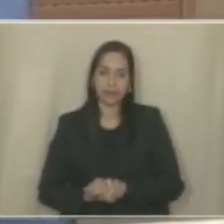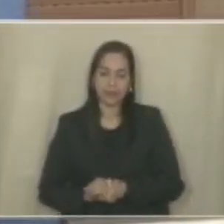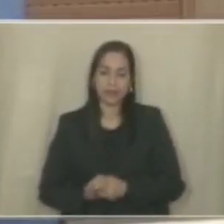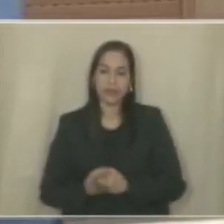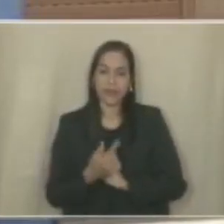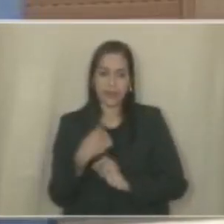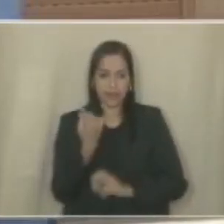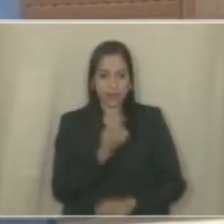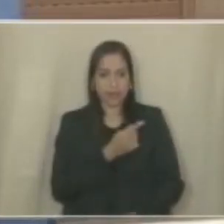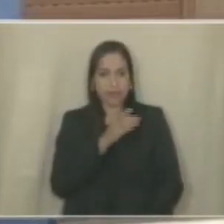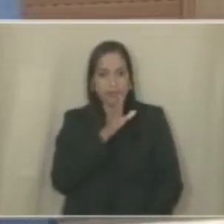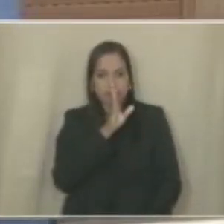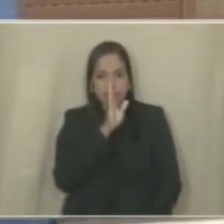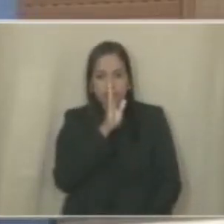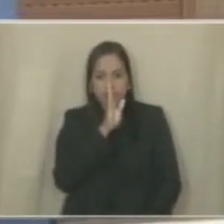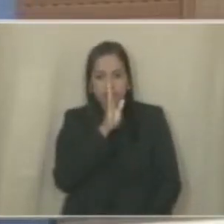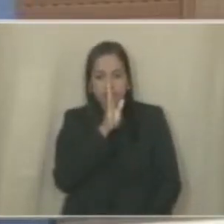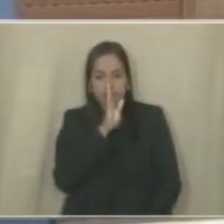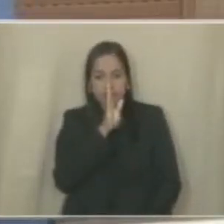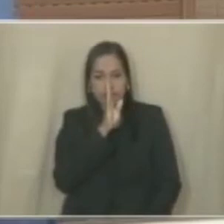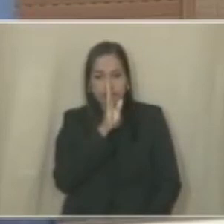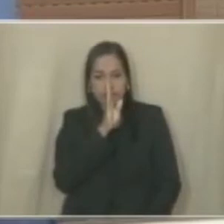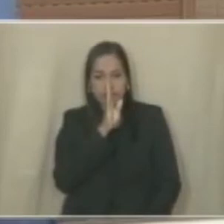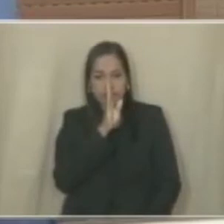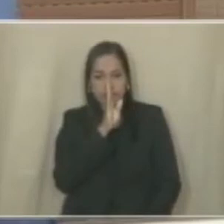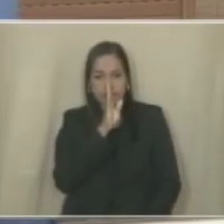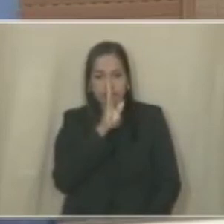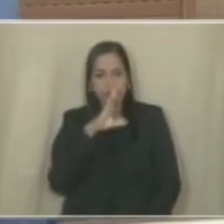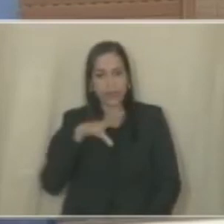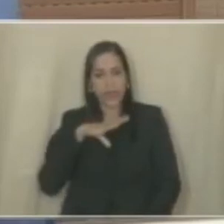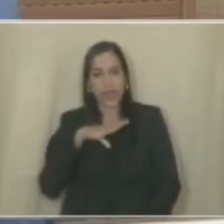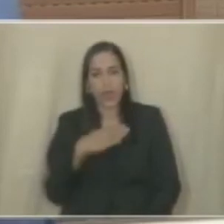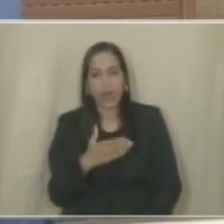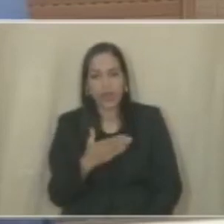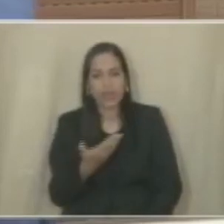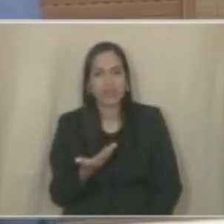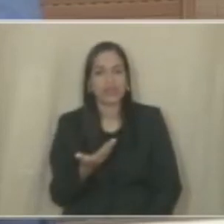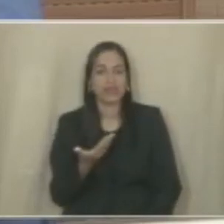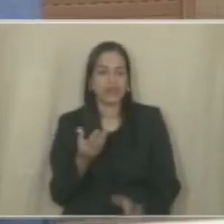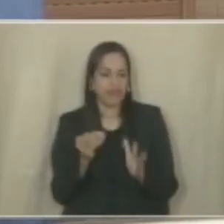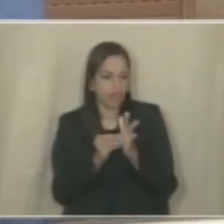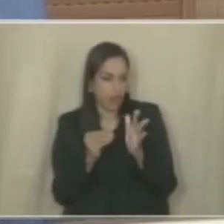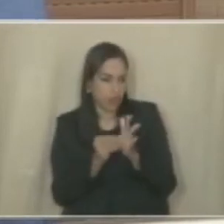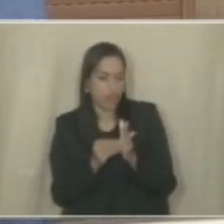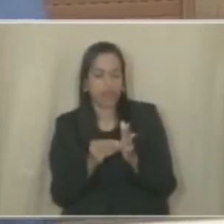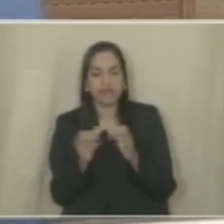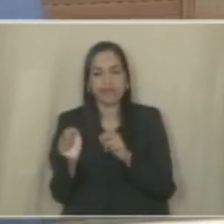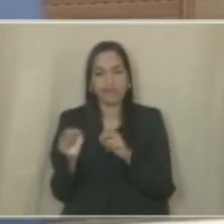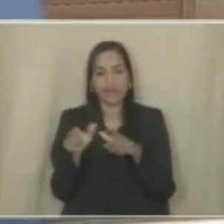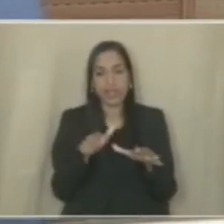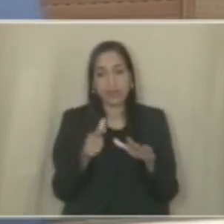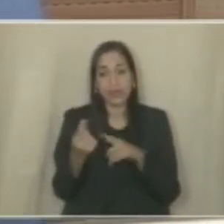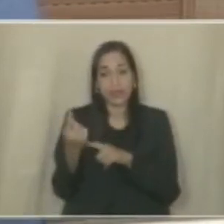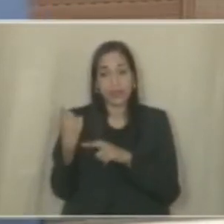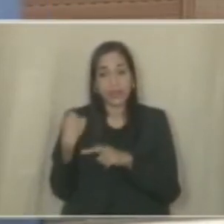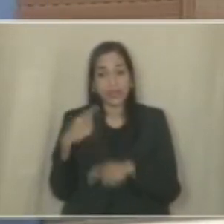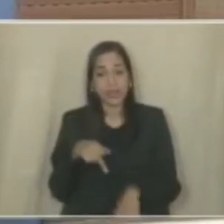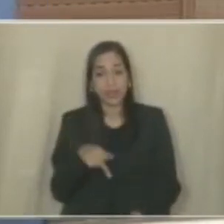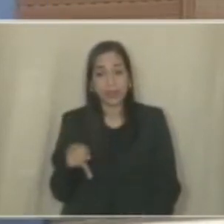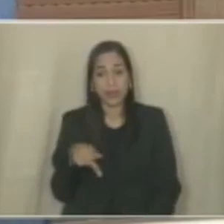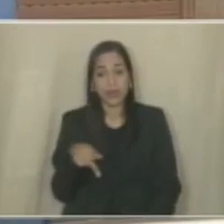se calar diante repito da covardia que aconteceu na semana passada com o professor